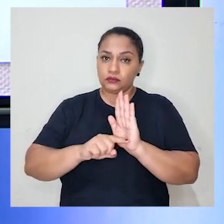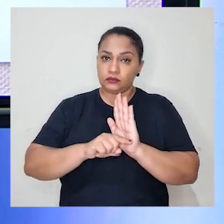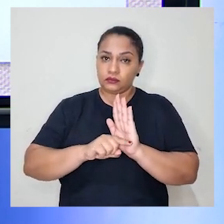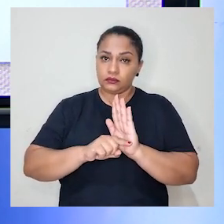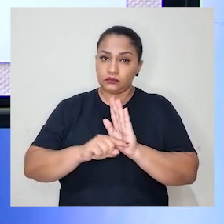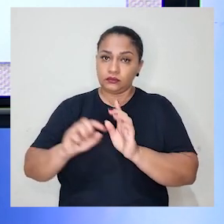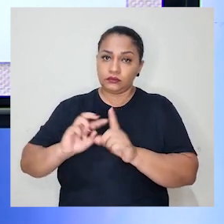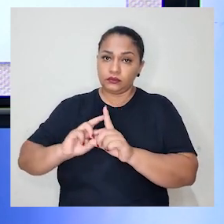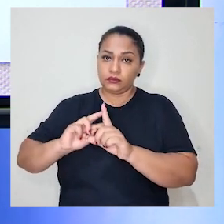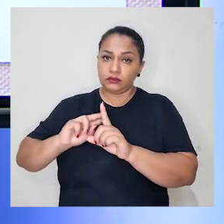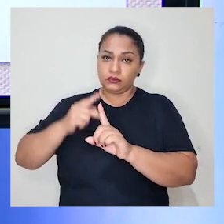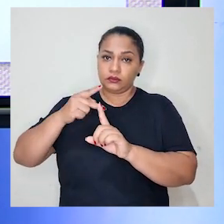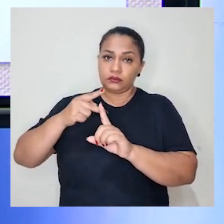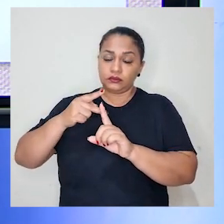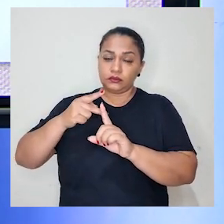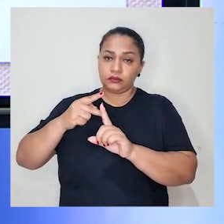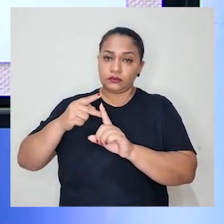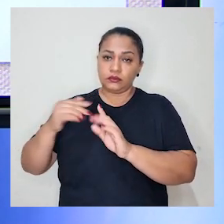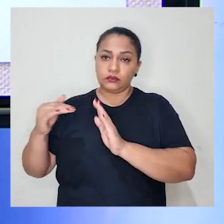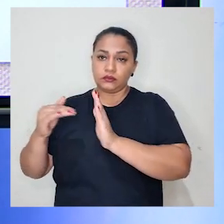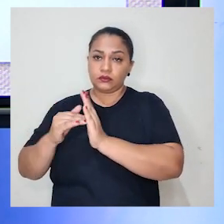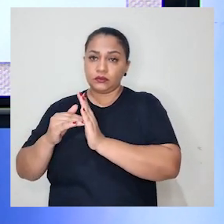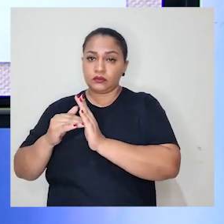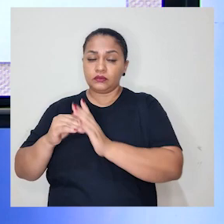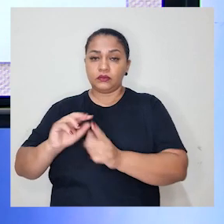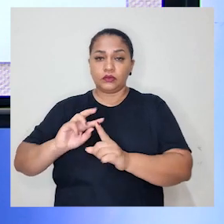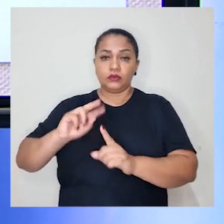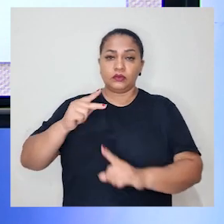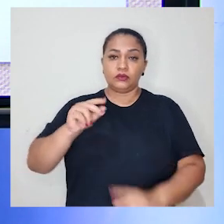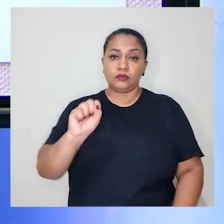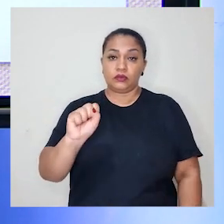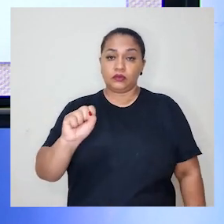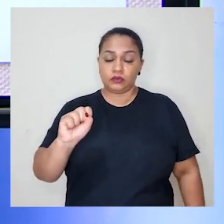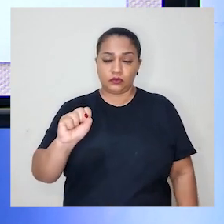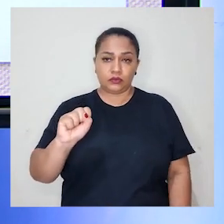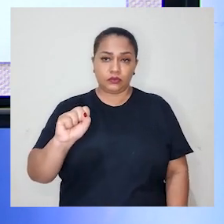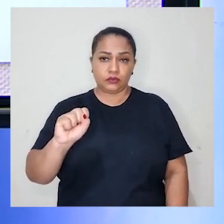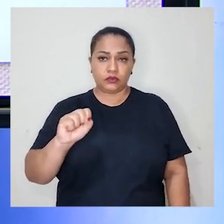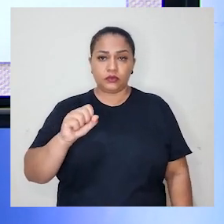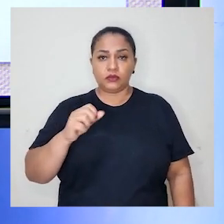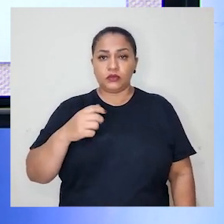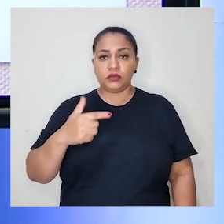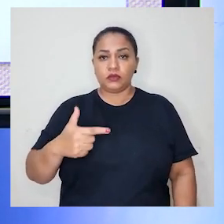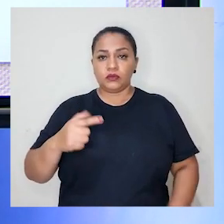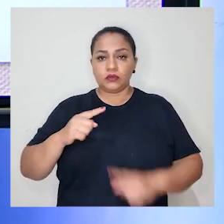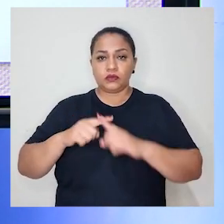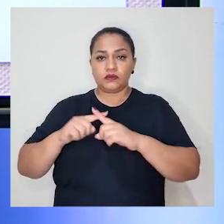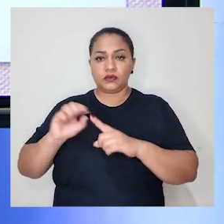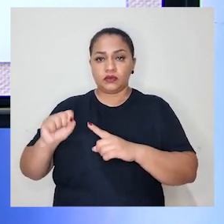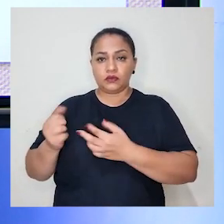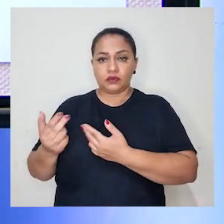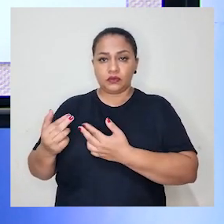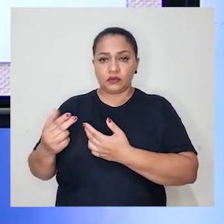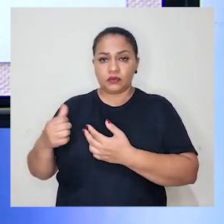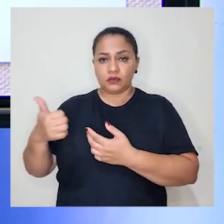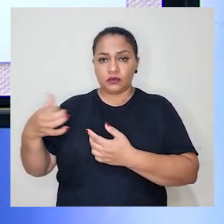subtrair o dobro do último, o dobro de 8 aqui, ó. 2 vezes 8 é